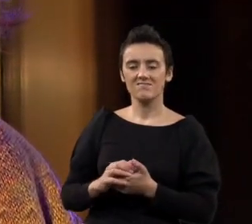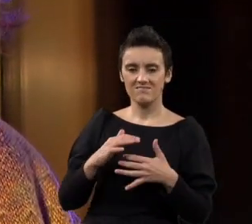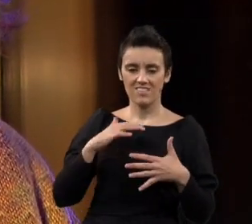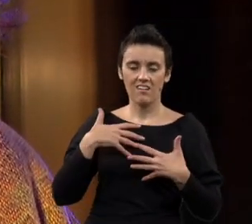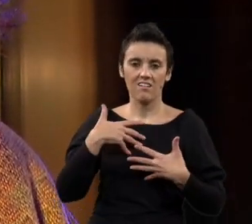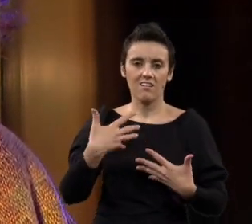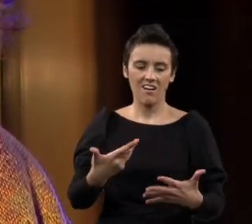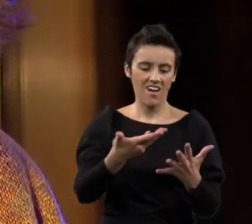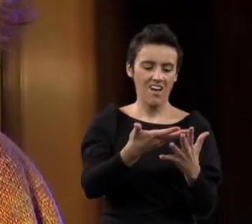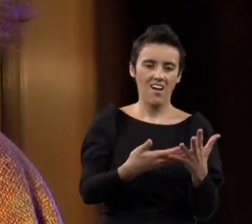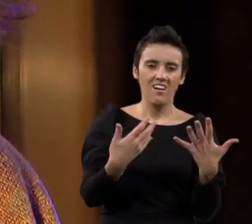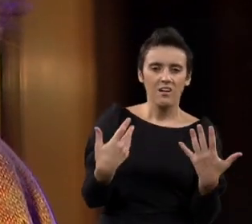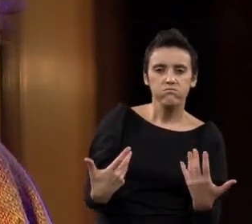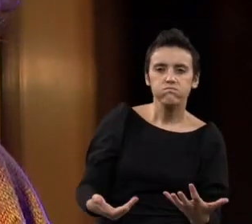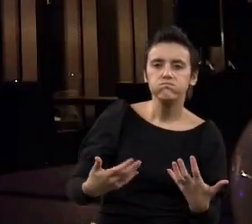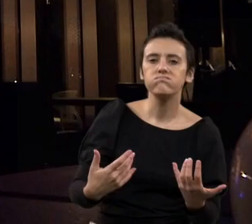cansem